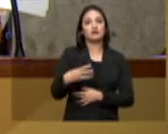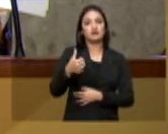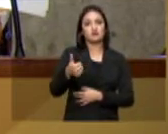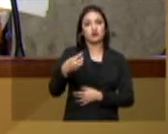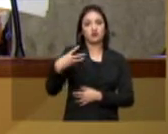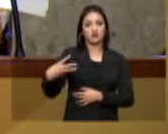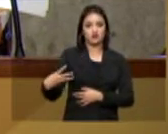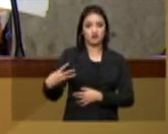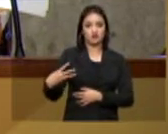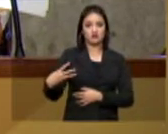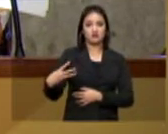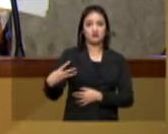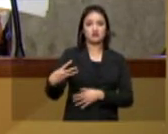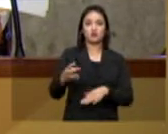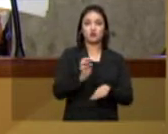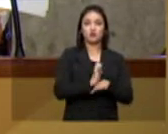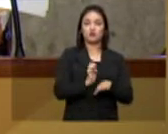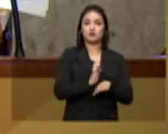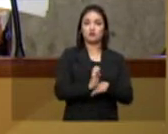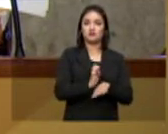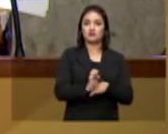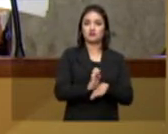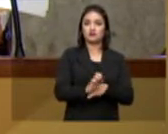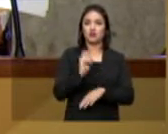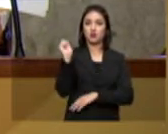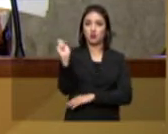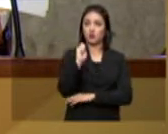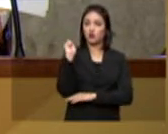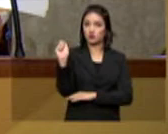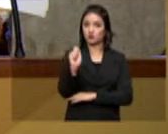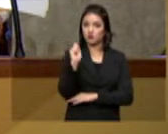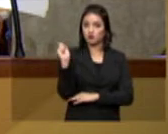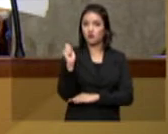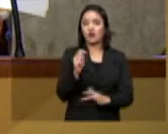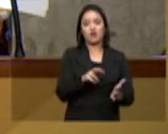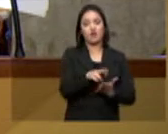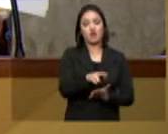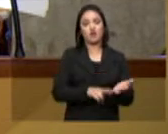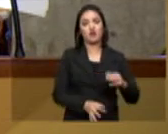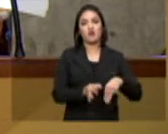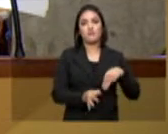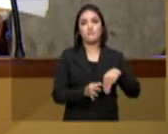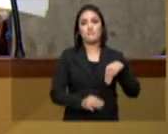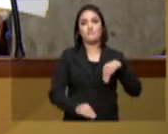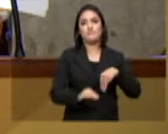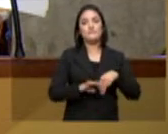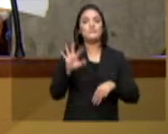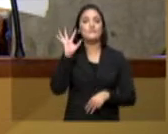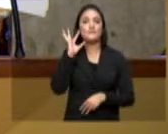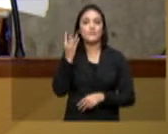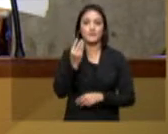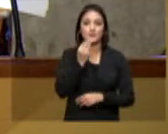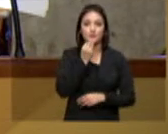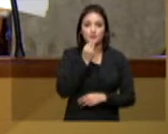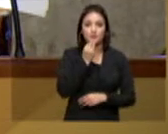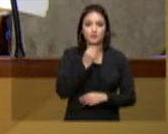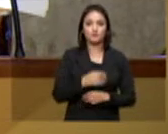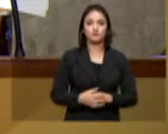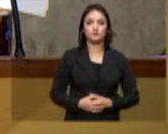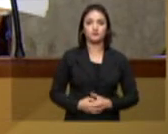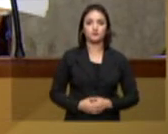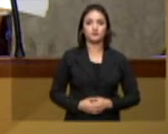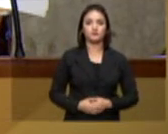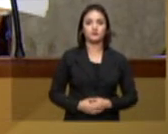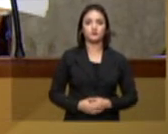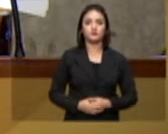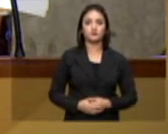1.043.313, procedente do Rio Grande do Sul, também sob a relatoria do ministro Dias Toffoli, em que